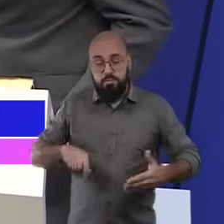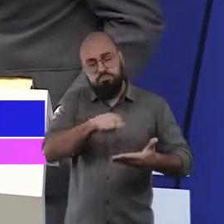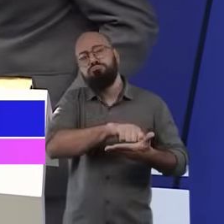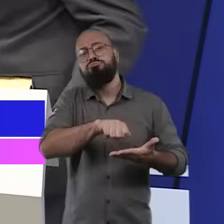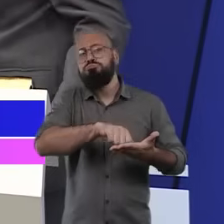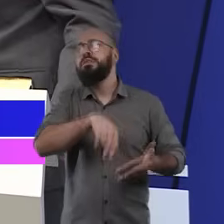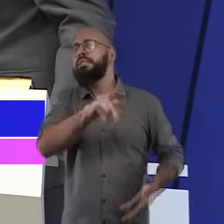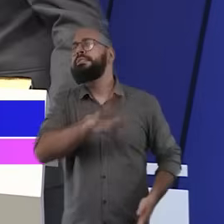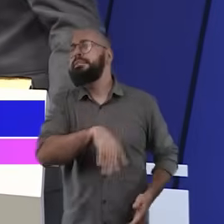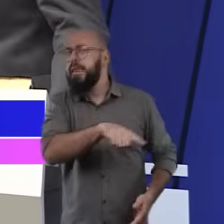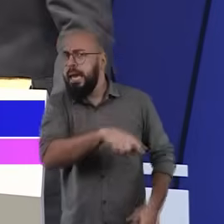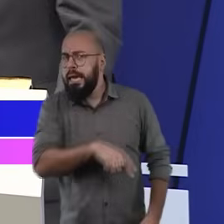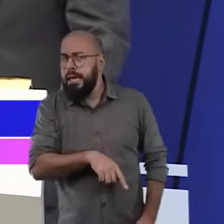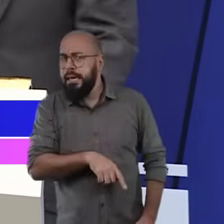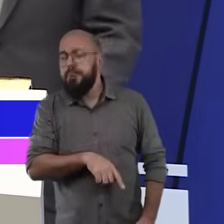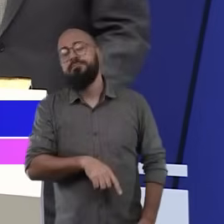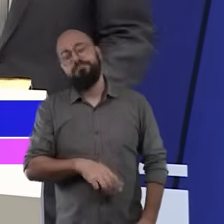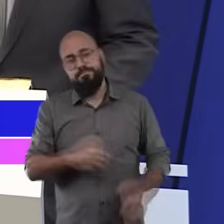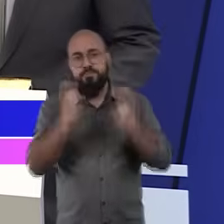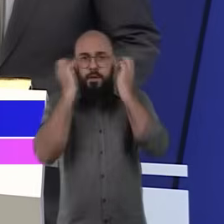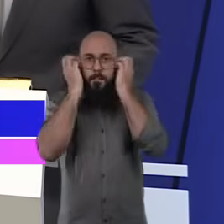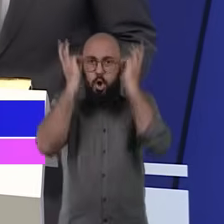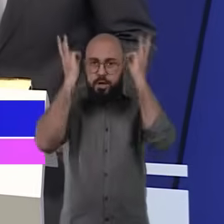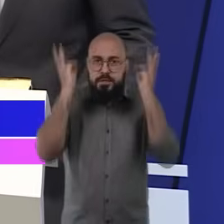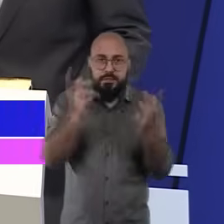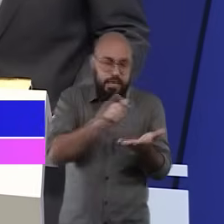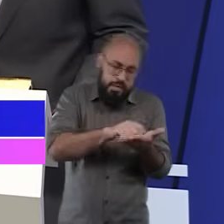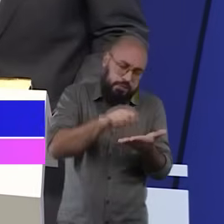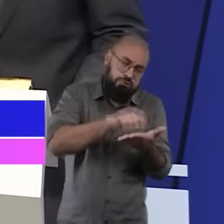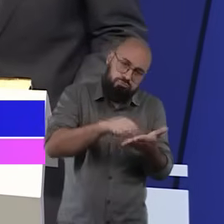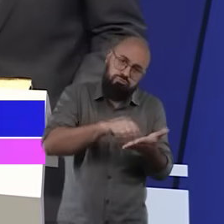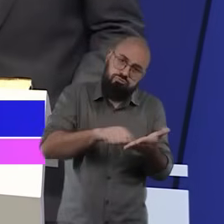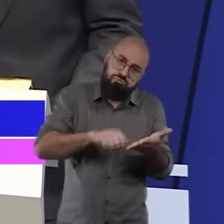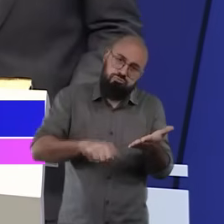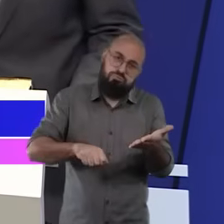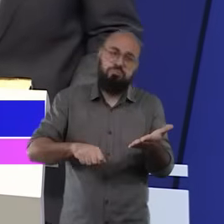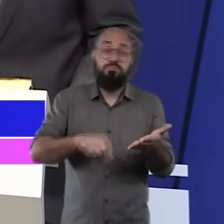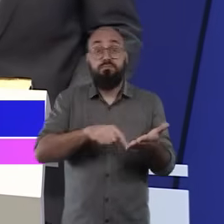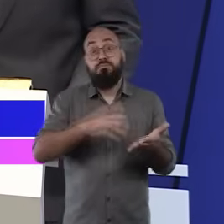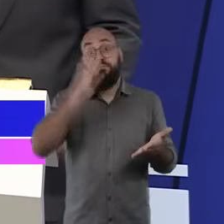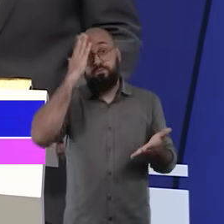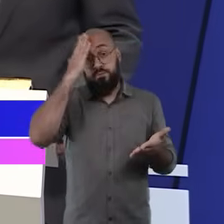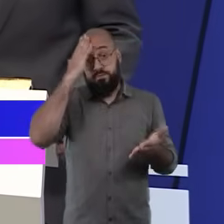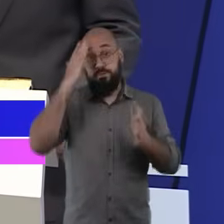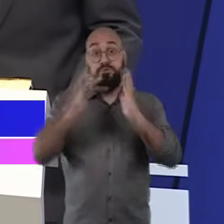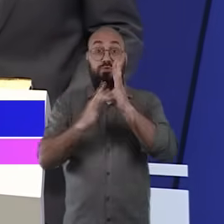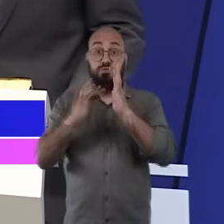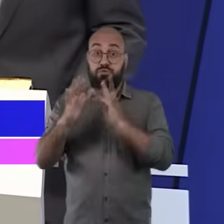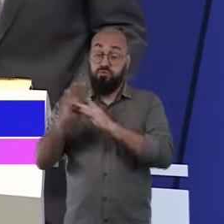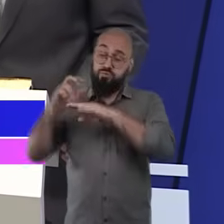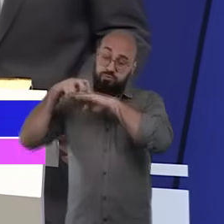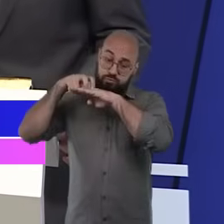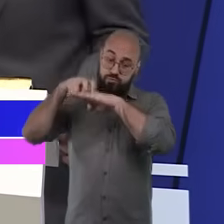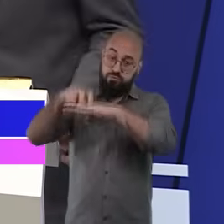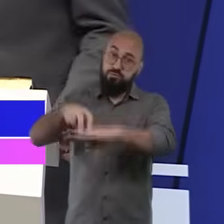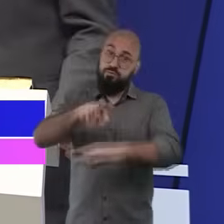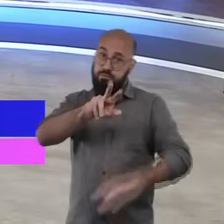que escreveu esse testemunho de Jó, já sabia do retorno de Cristo